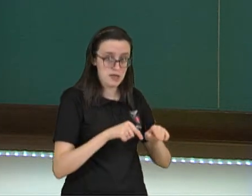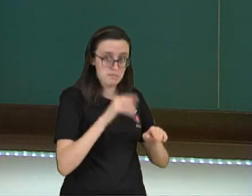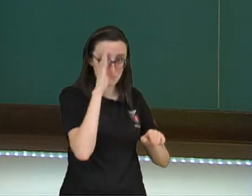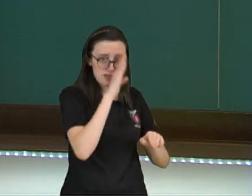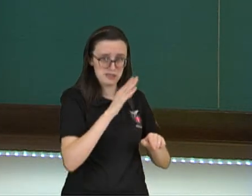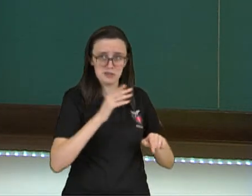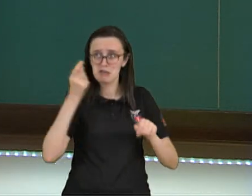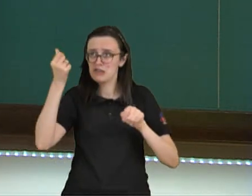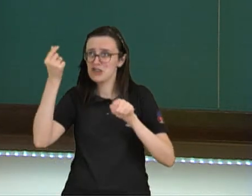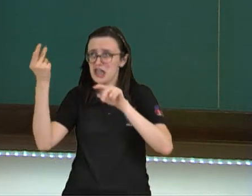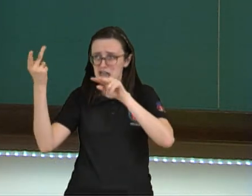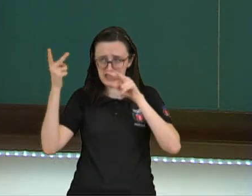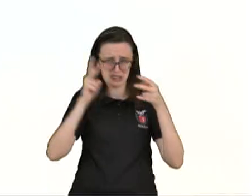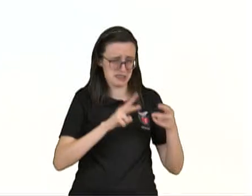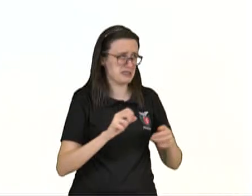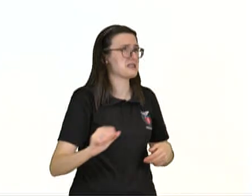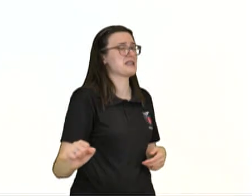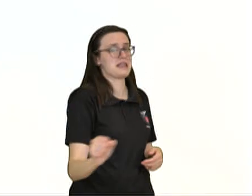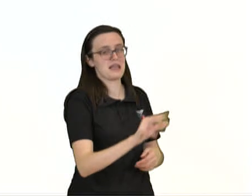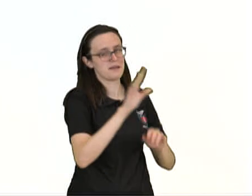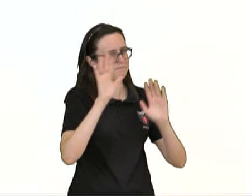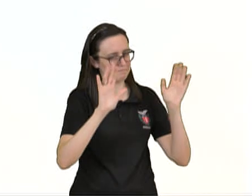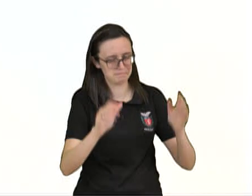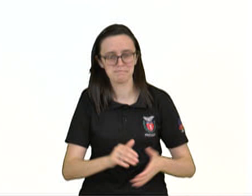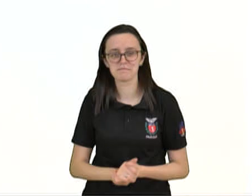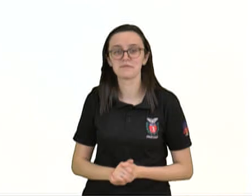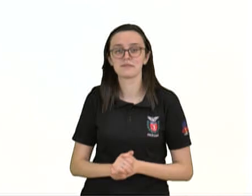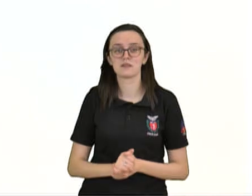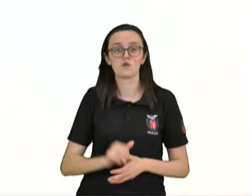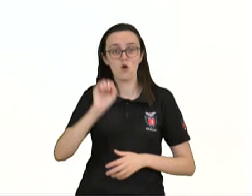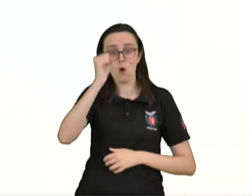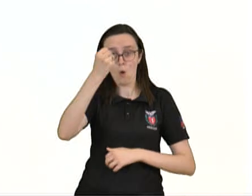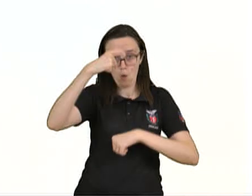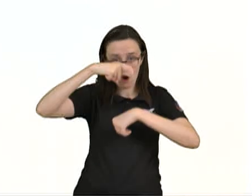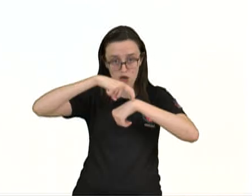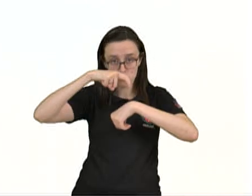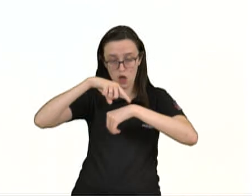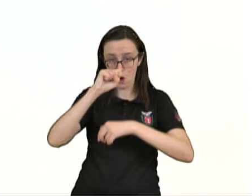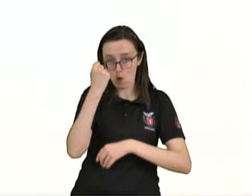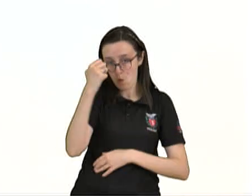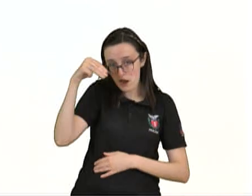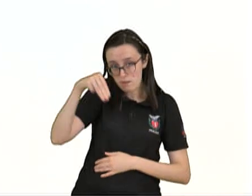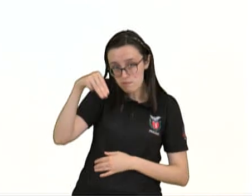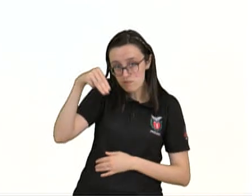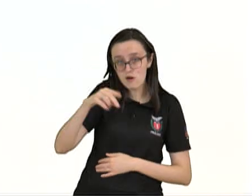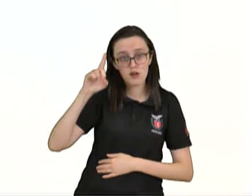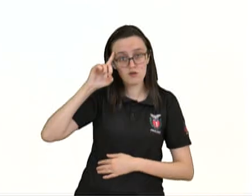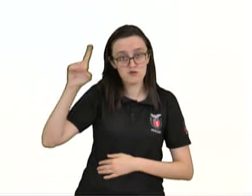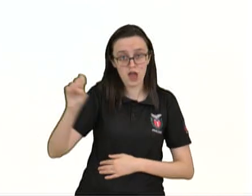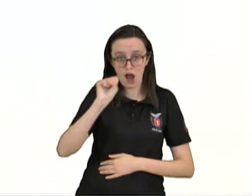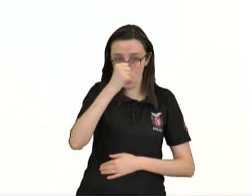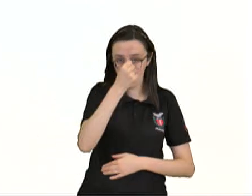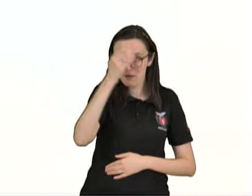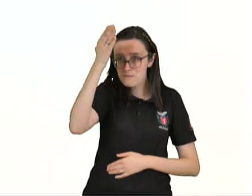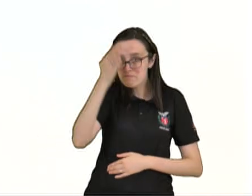aqui. Às 8 horas e 8 minutos do dia